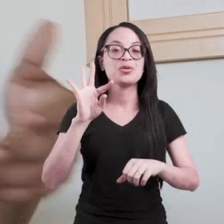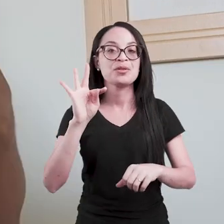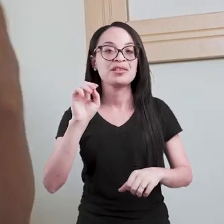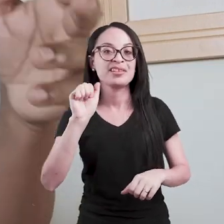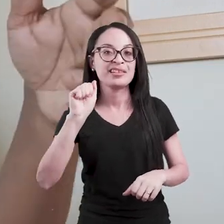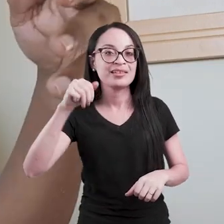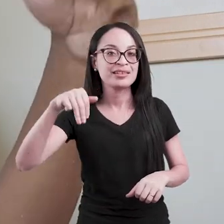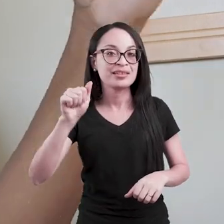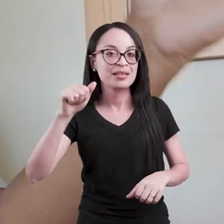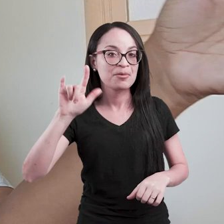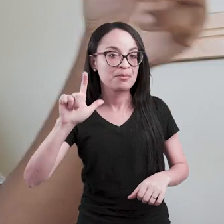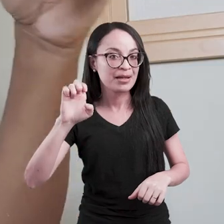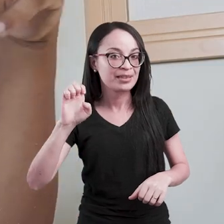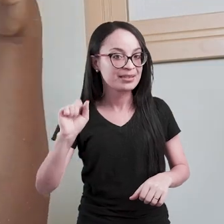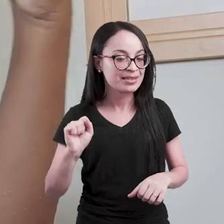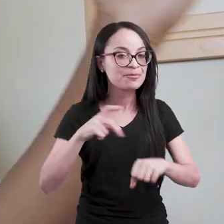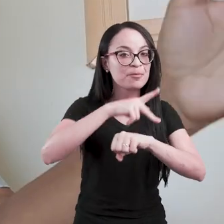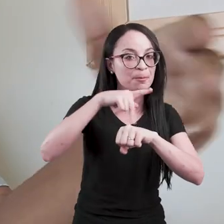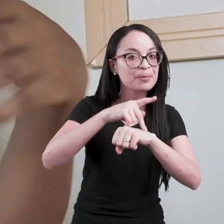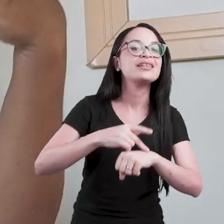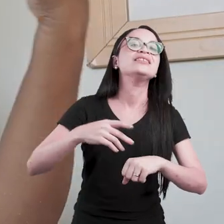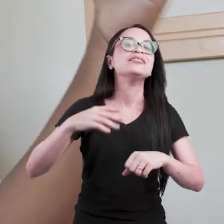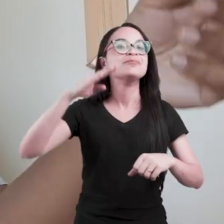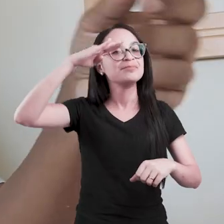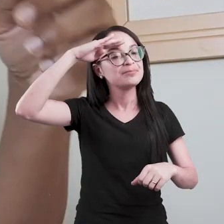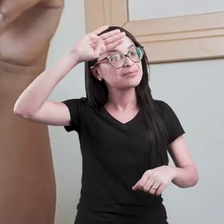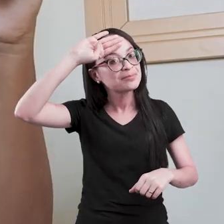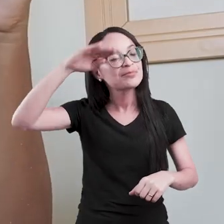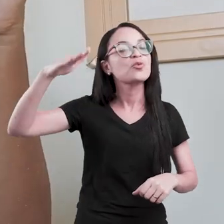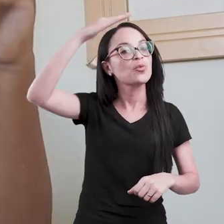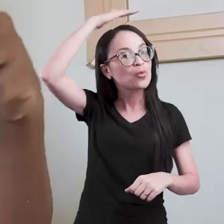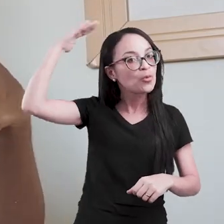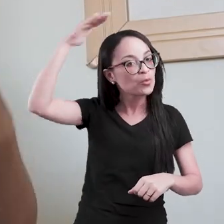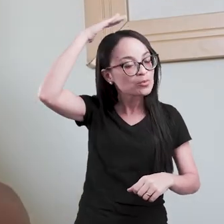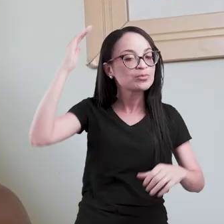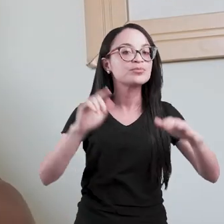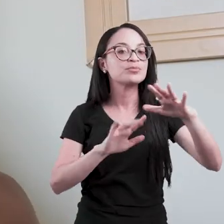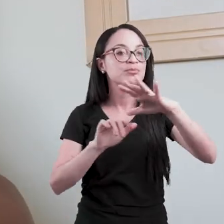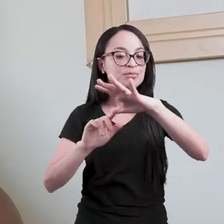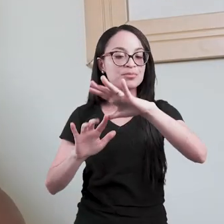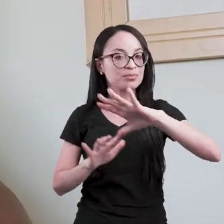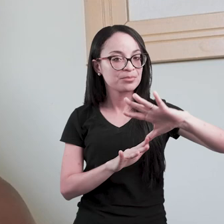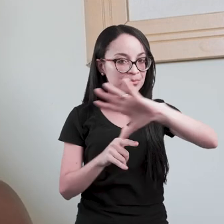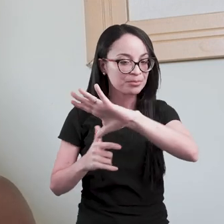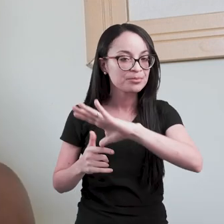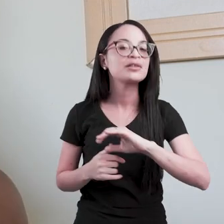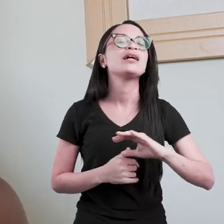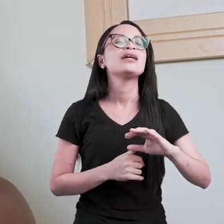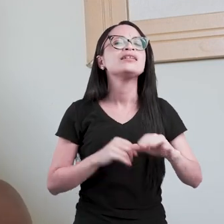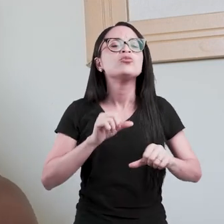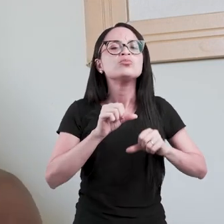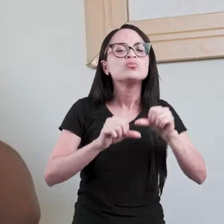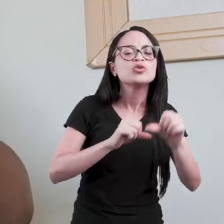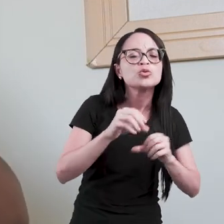os tamales em Cuba e na América, né? México. É, a preparação é a mistura do